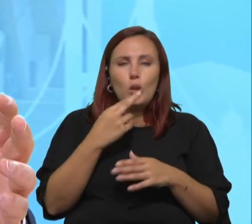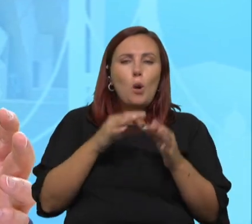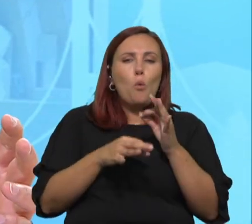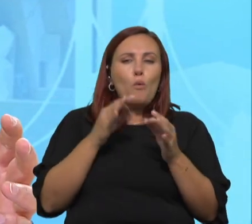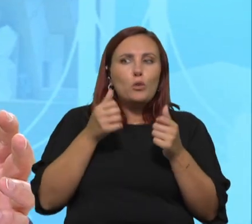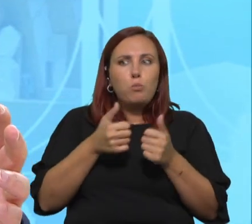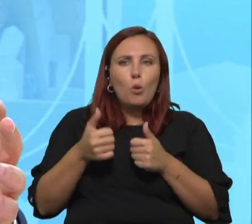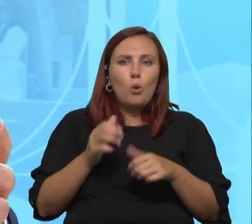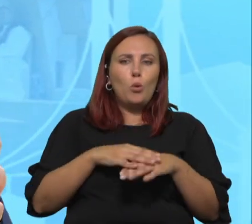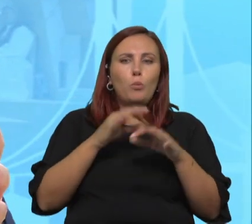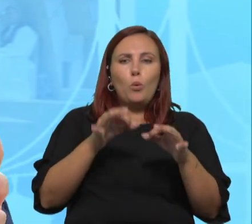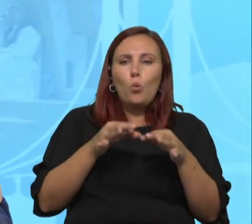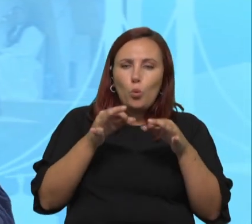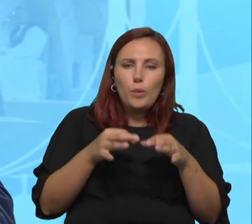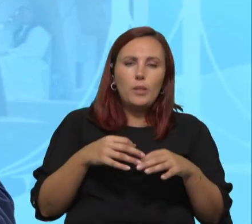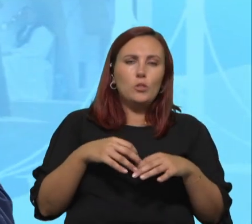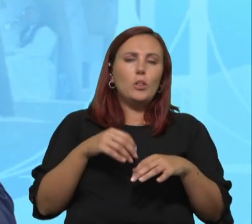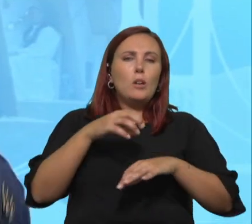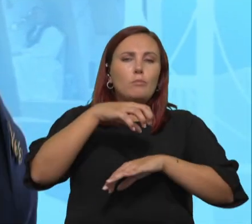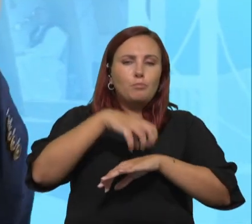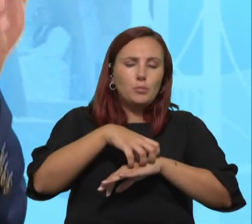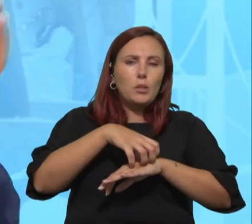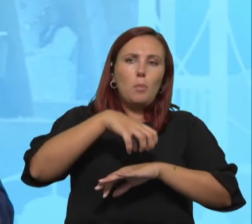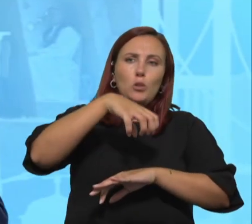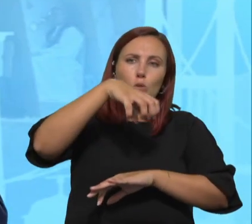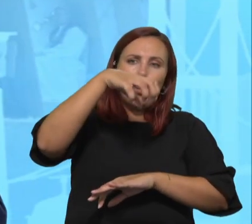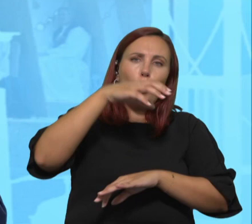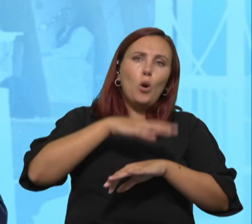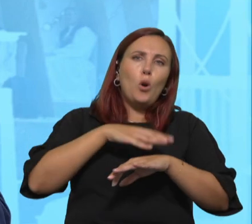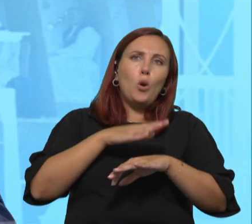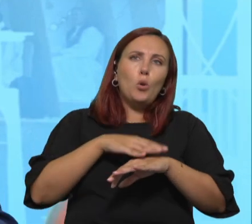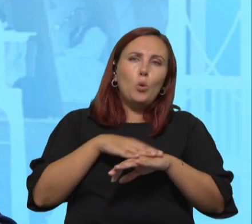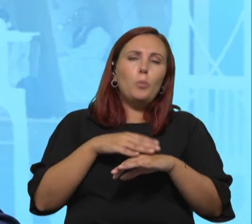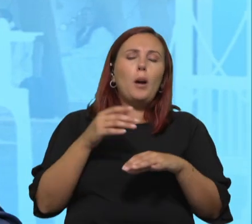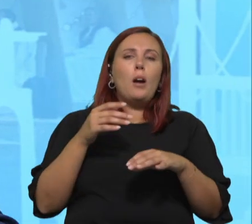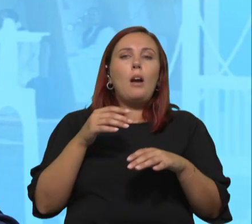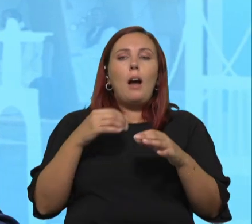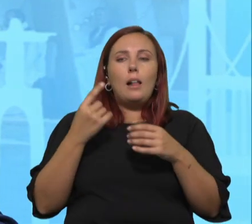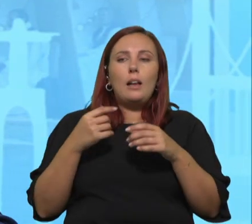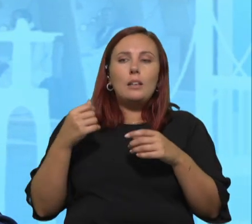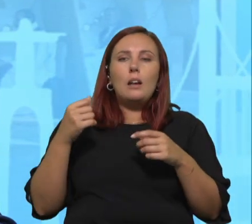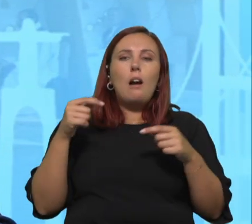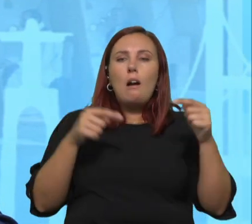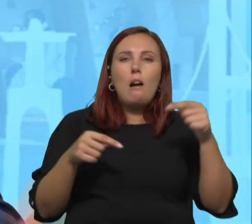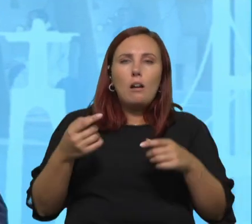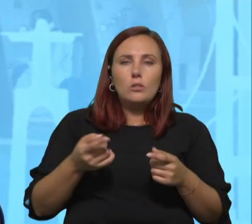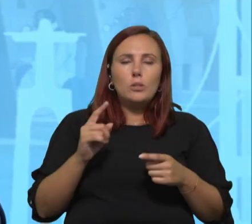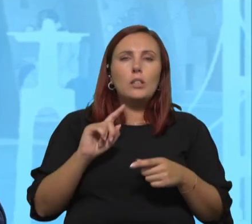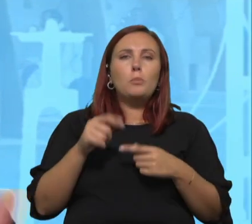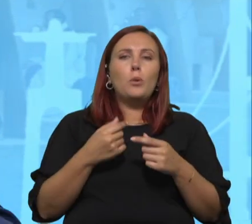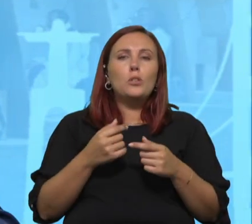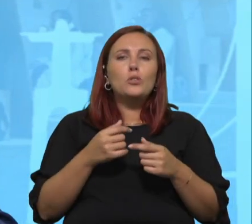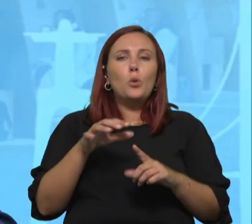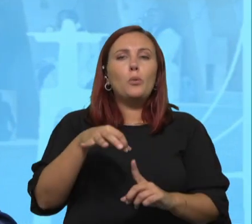ele faz o lagar, ele monta uma torre para que a vinha não seja atacada. E qual é a realidade que o profeta vê?